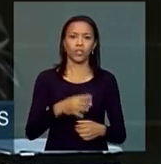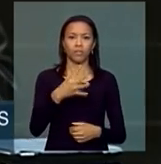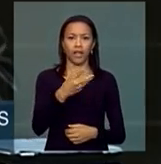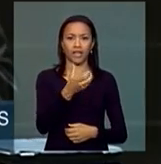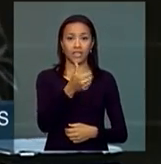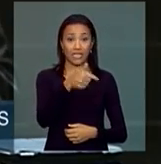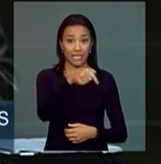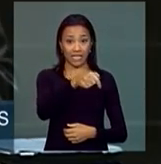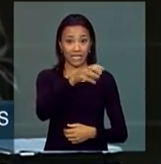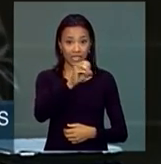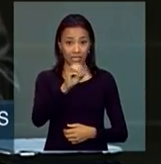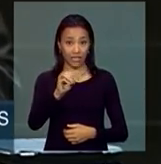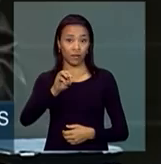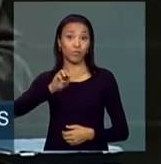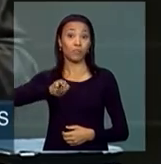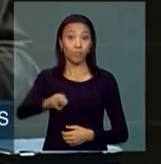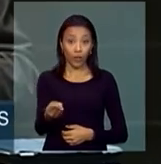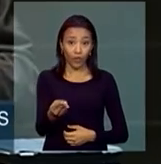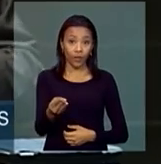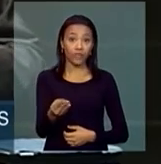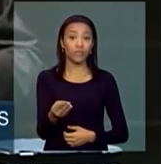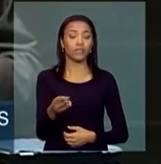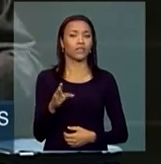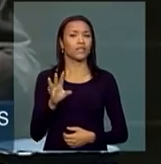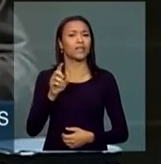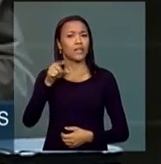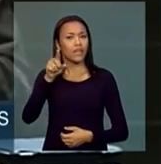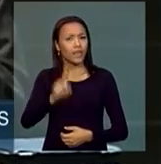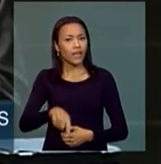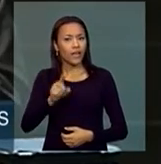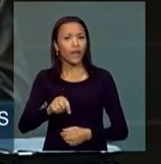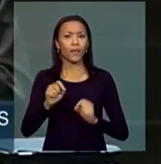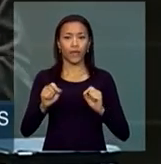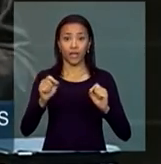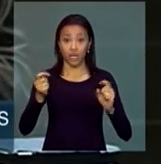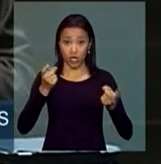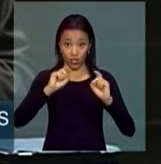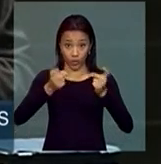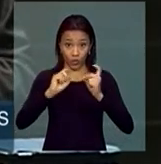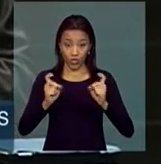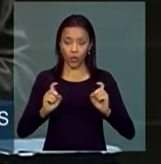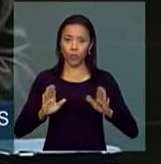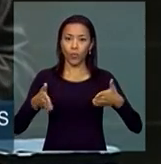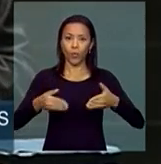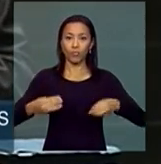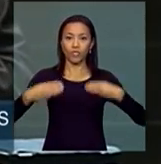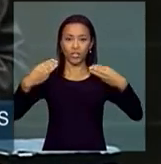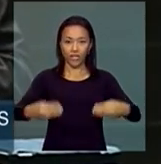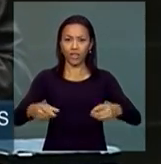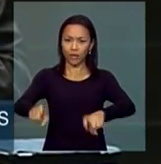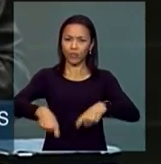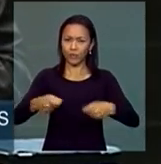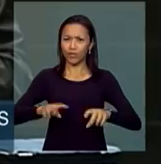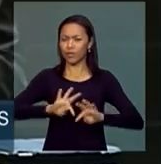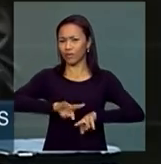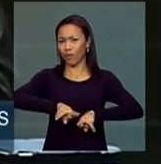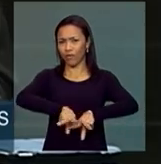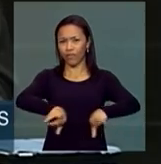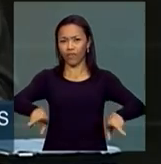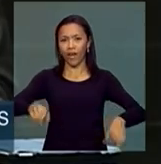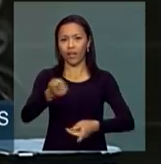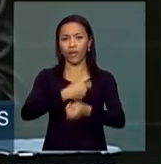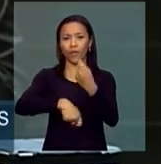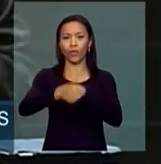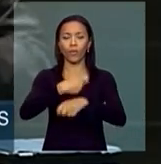700 milhões, exatamente numa discussão, o Ministério da Agricultura, com toda a equipe econômica do governo, mas dentro